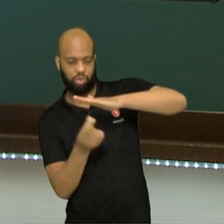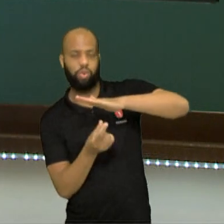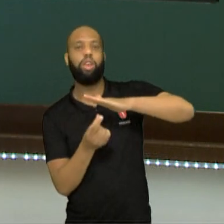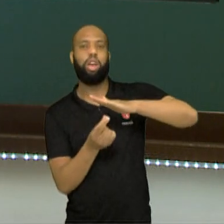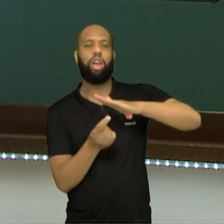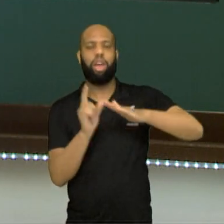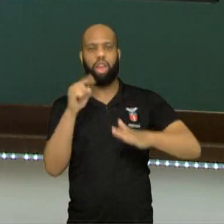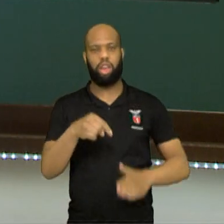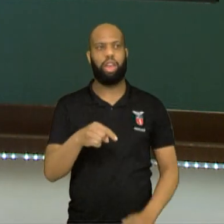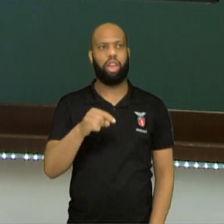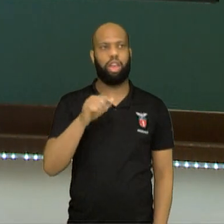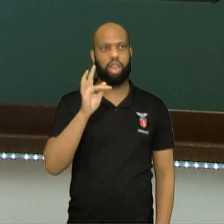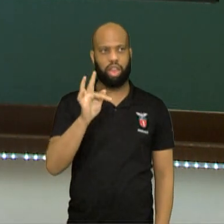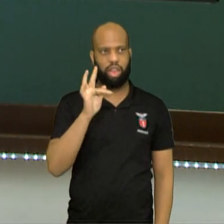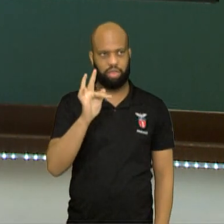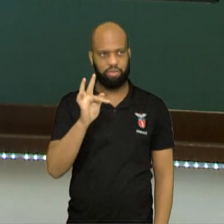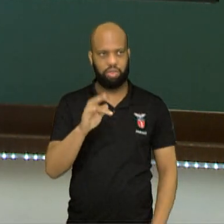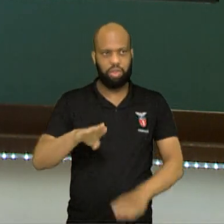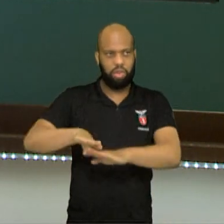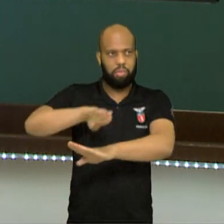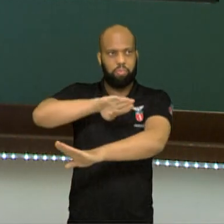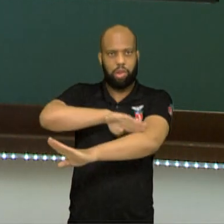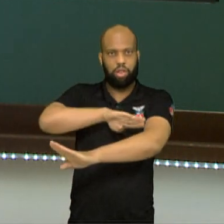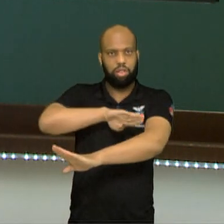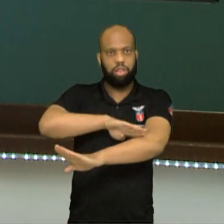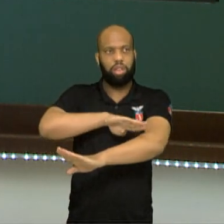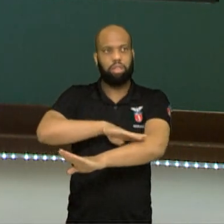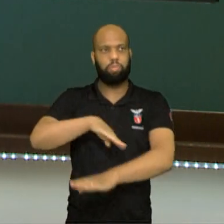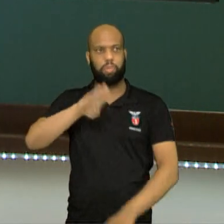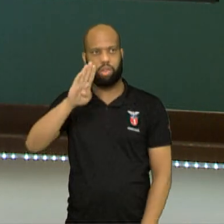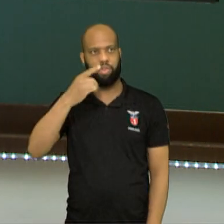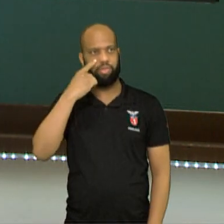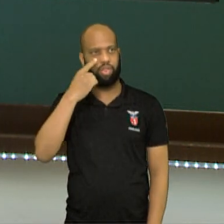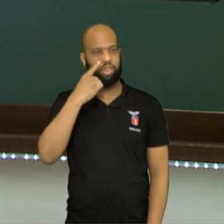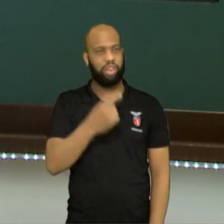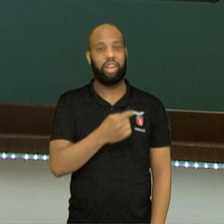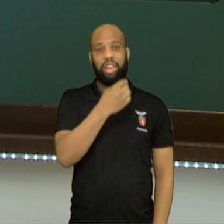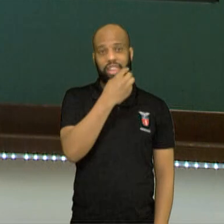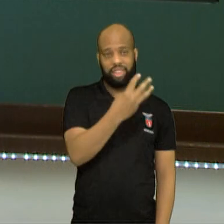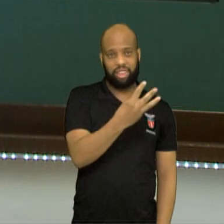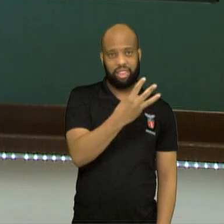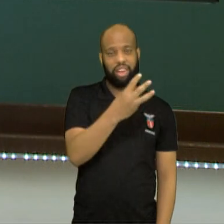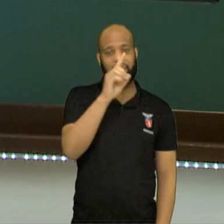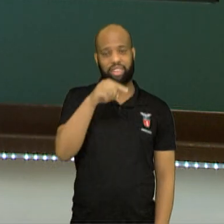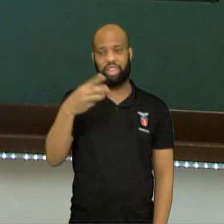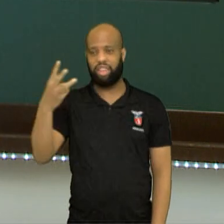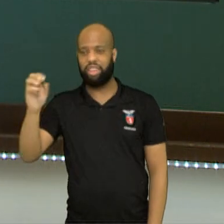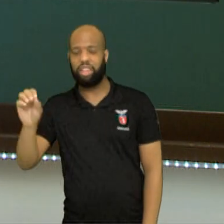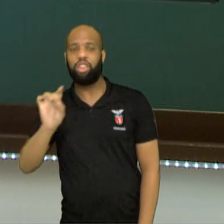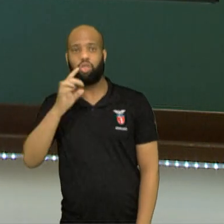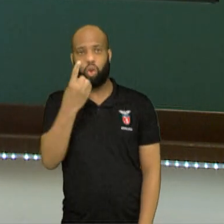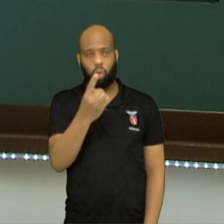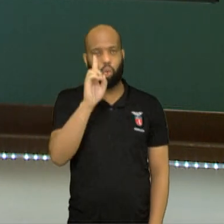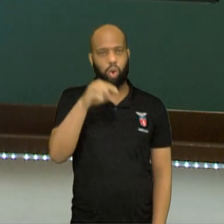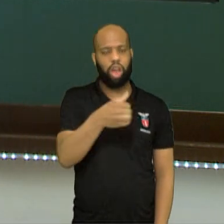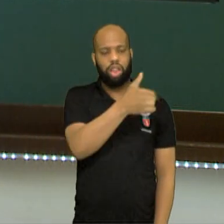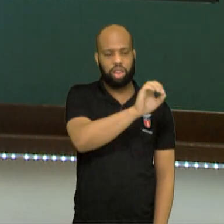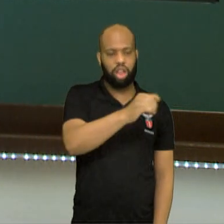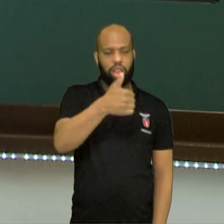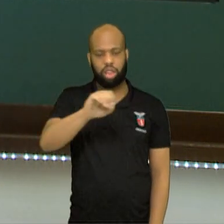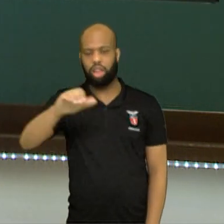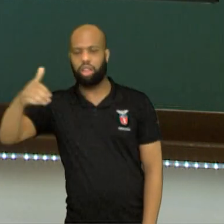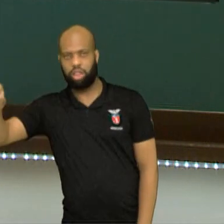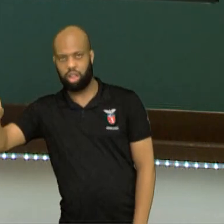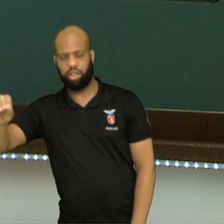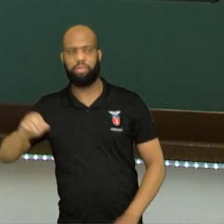escolhi. 3C, que são 3 cavalos, igual a 30. Se 3 é 30, um só vai ser 10, ok? Guarde esse